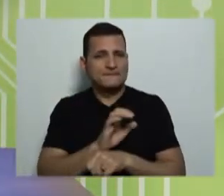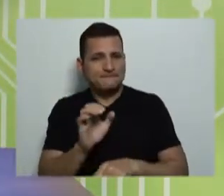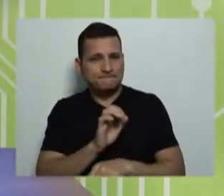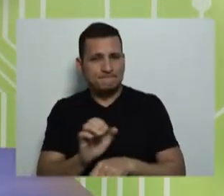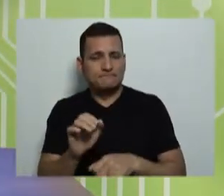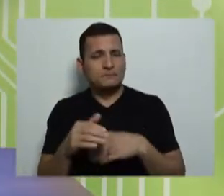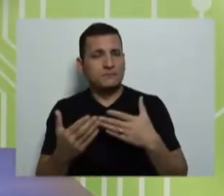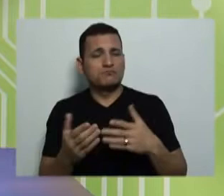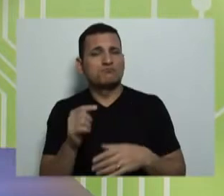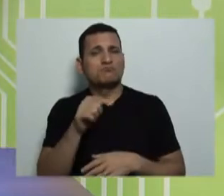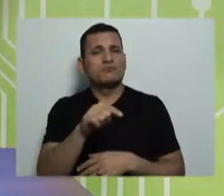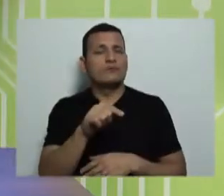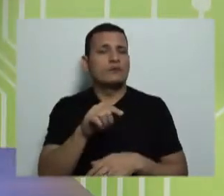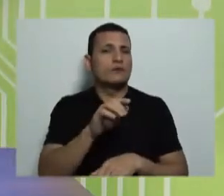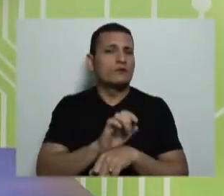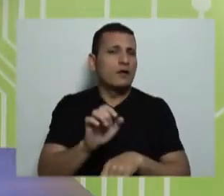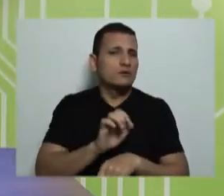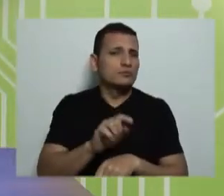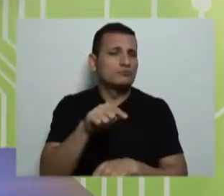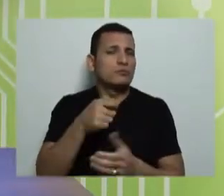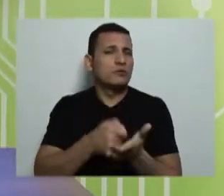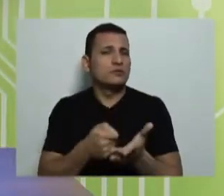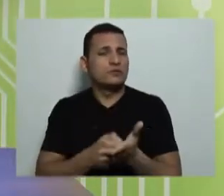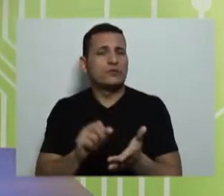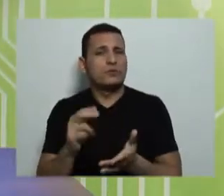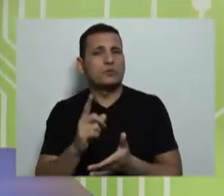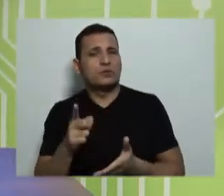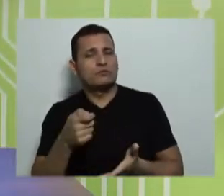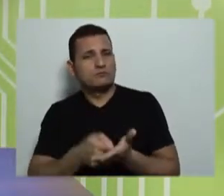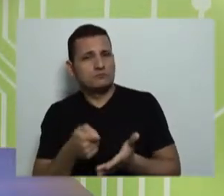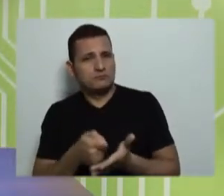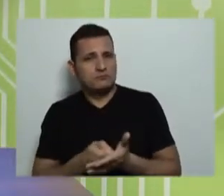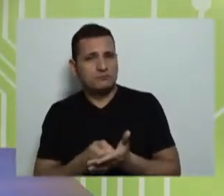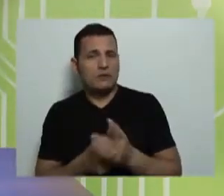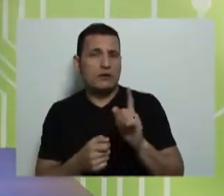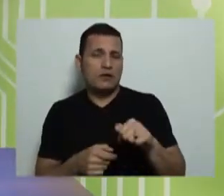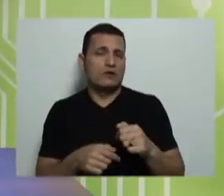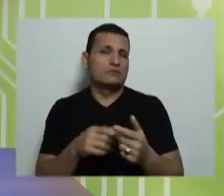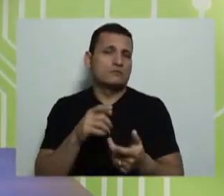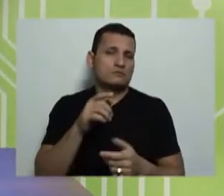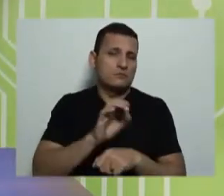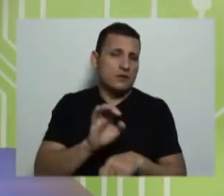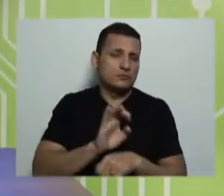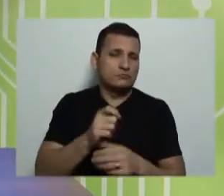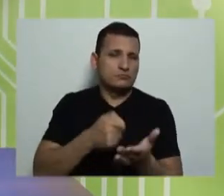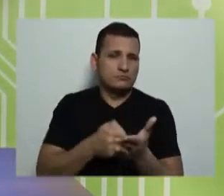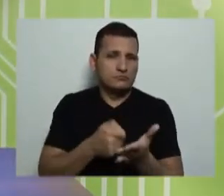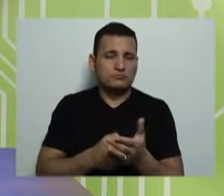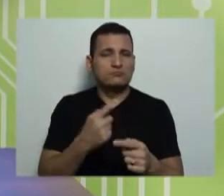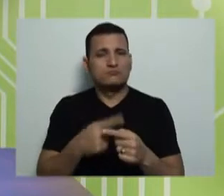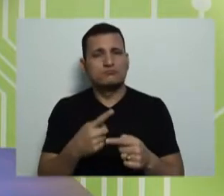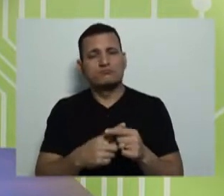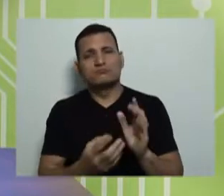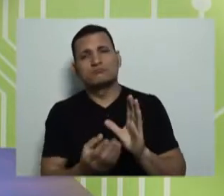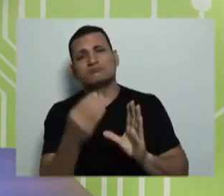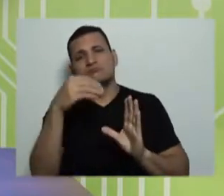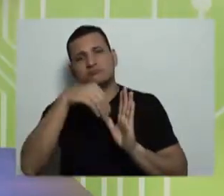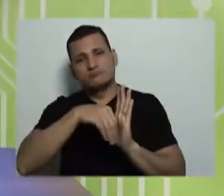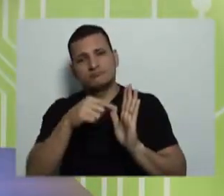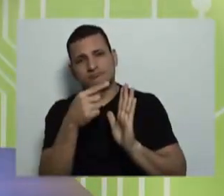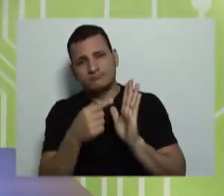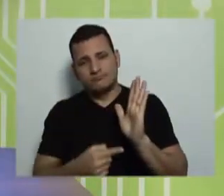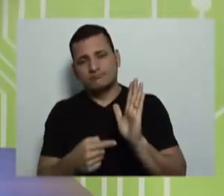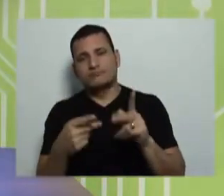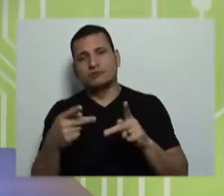hora, qual que vai ser a modalidade de estágio? Obrigatório ou não obrigatório? Vai ser o estágio obrigatório, porque ele é previsto no projeto pedagógico